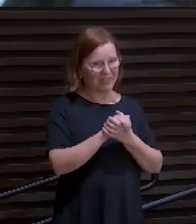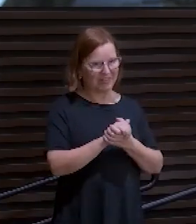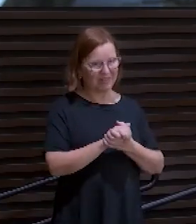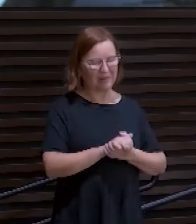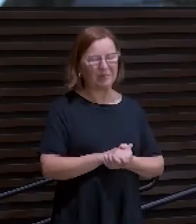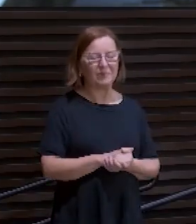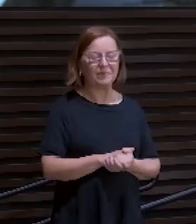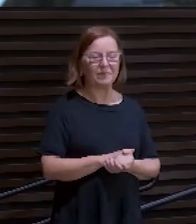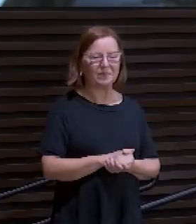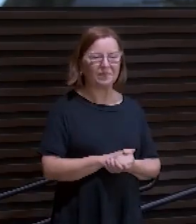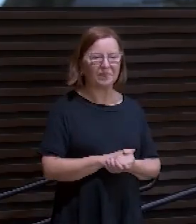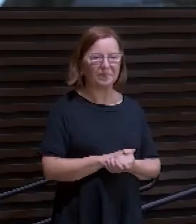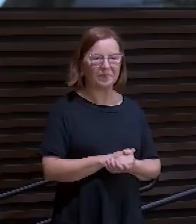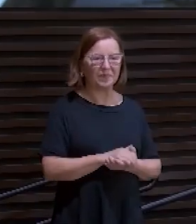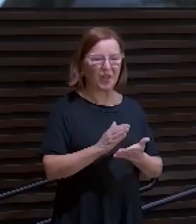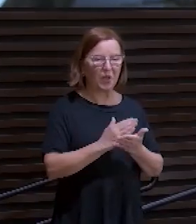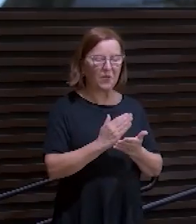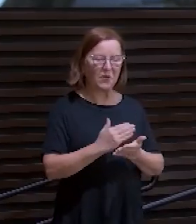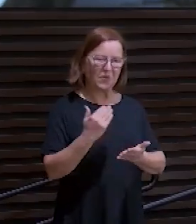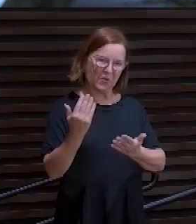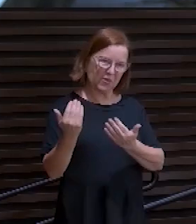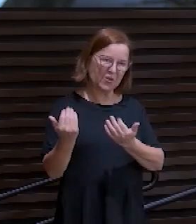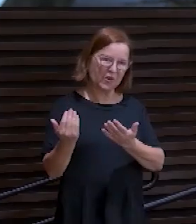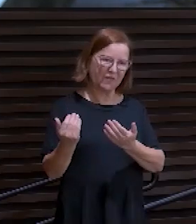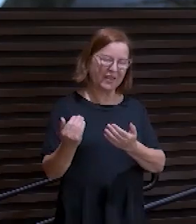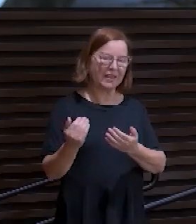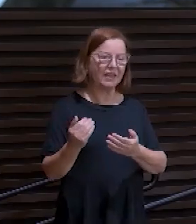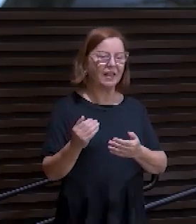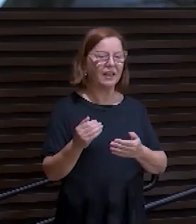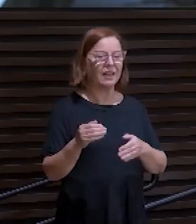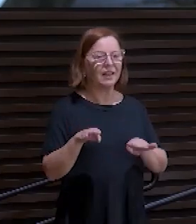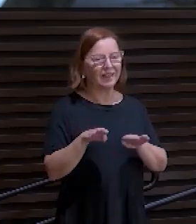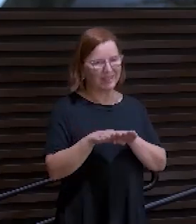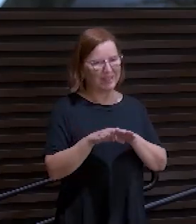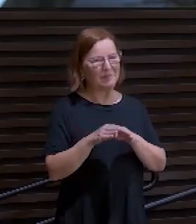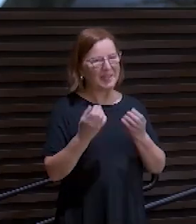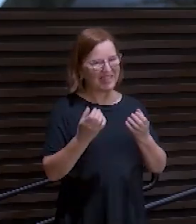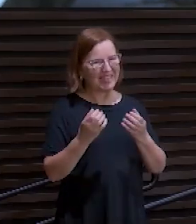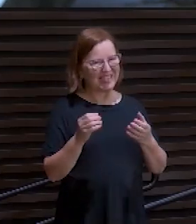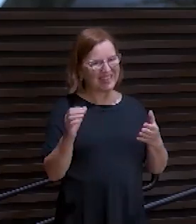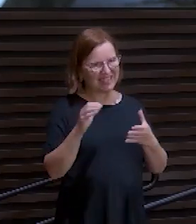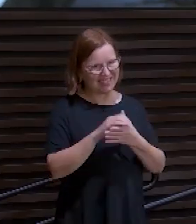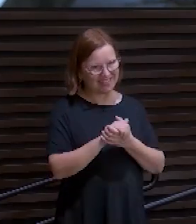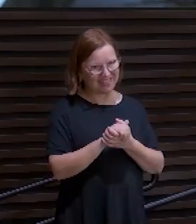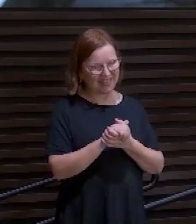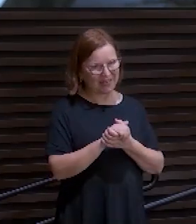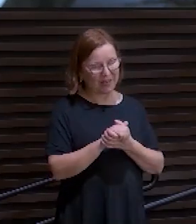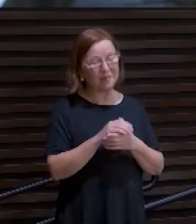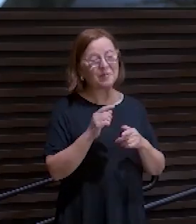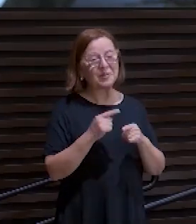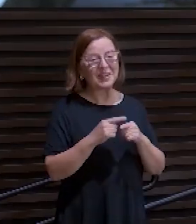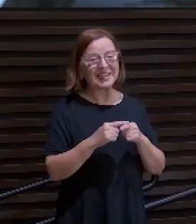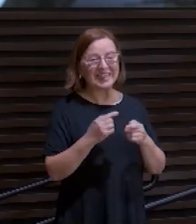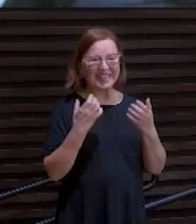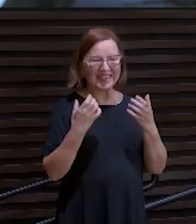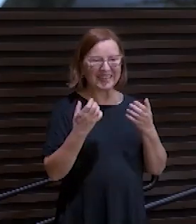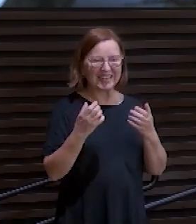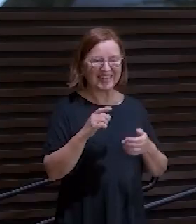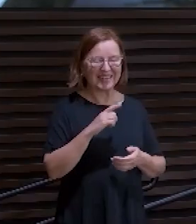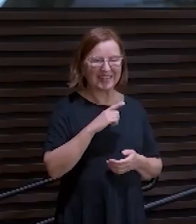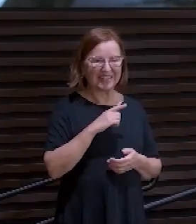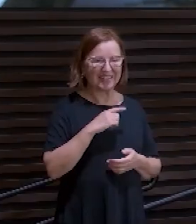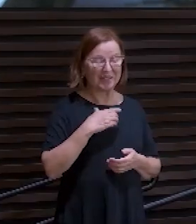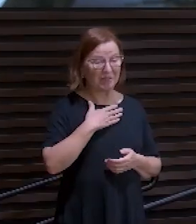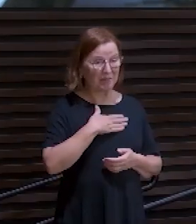Alguns jovens na igreja, eles também buscam um casamento, porque eles querem, de alguma maneira, ter os prazeres